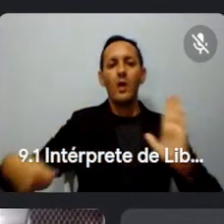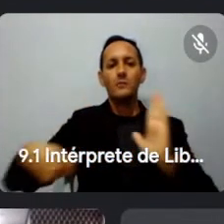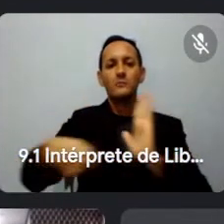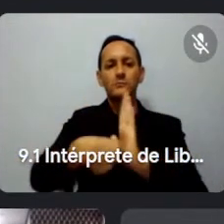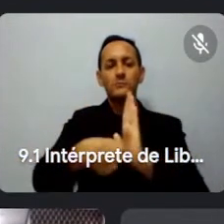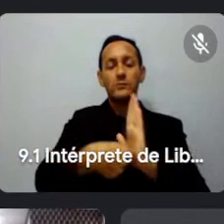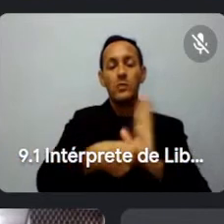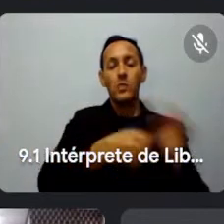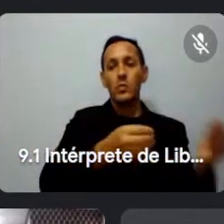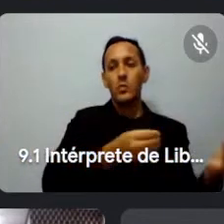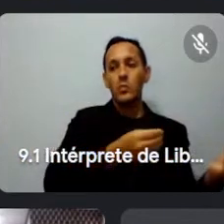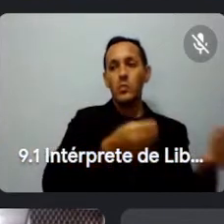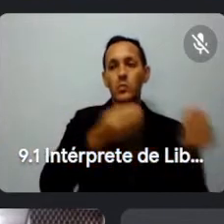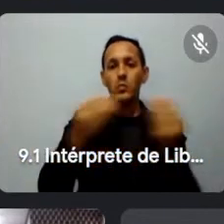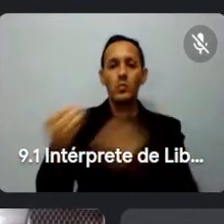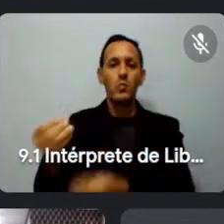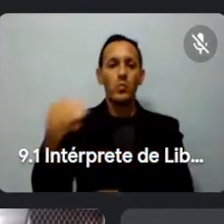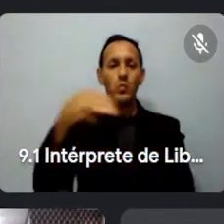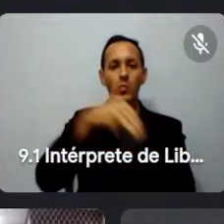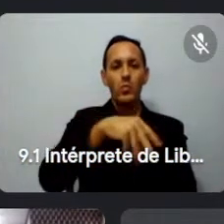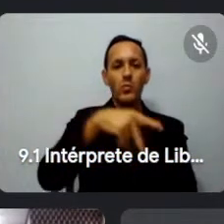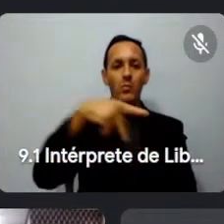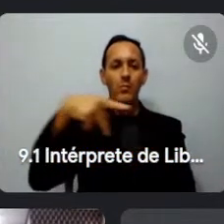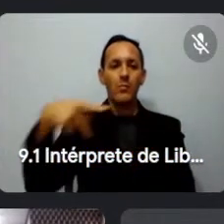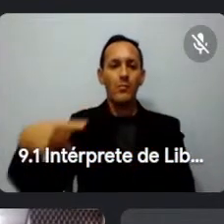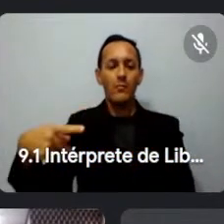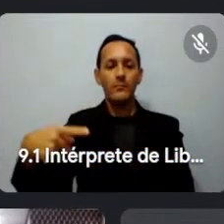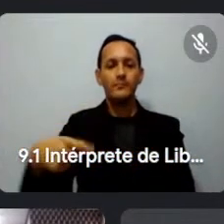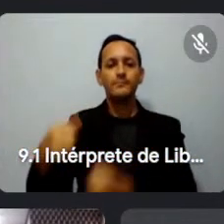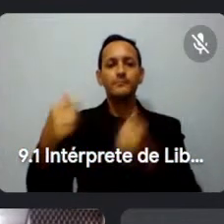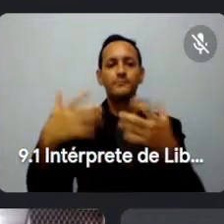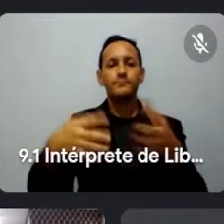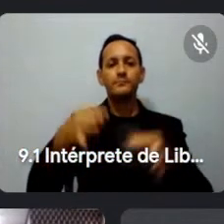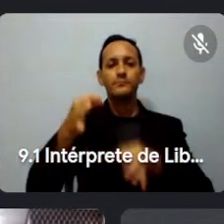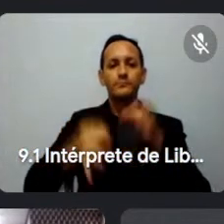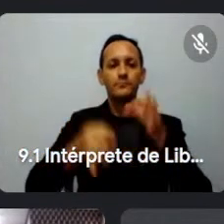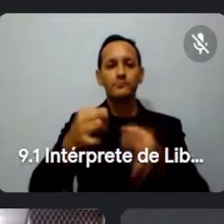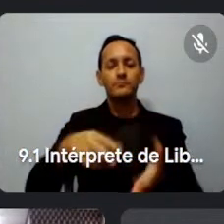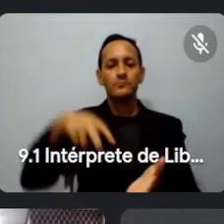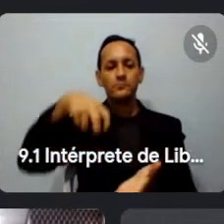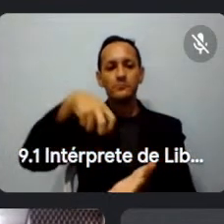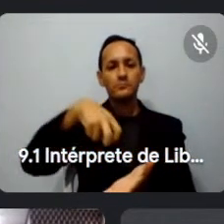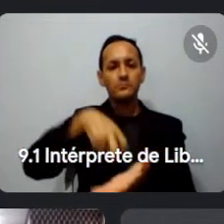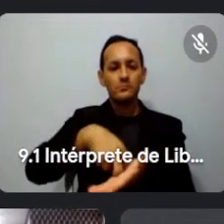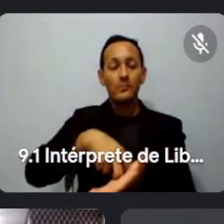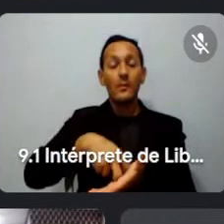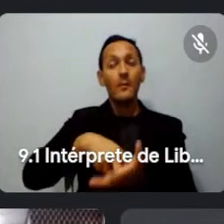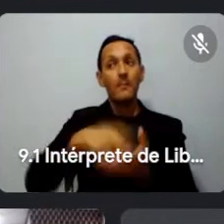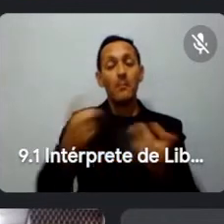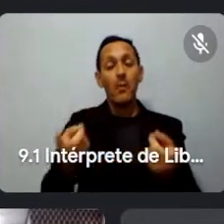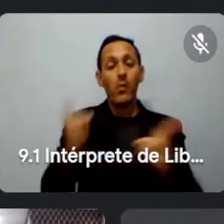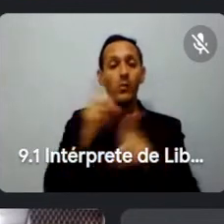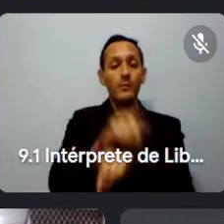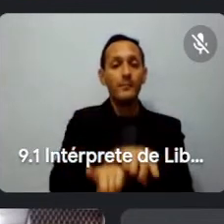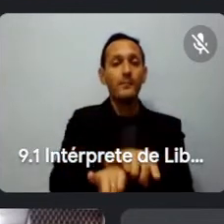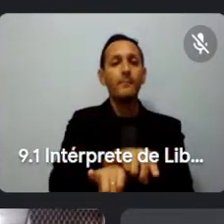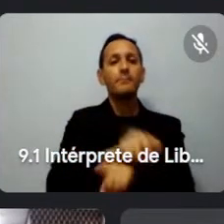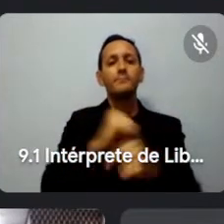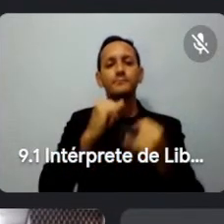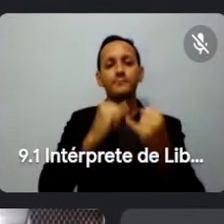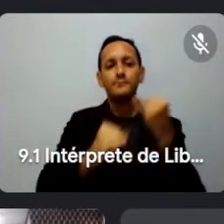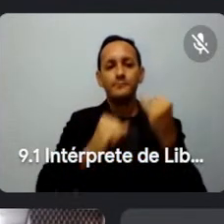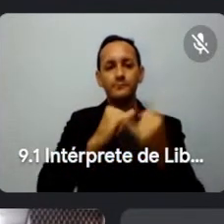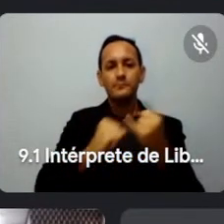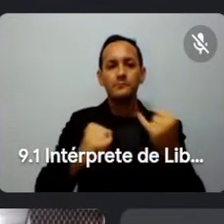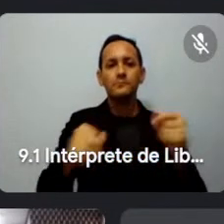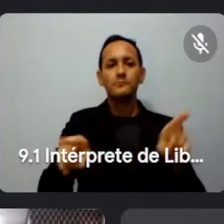Público eleitoral tivemos aqui no primeiro caso aqui julgamento hoje com uma situação inversa né até teve um